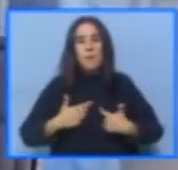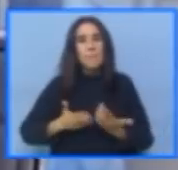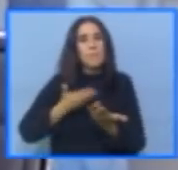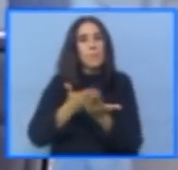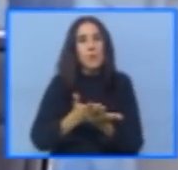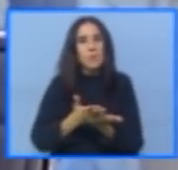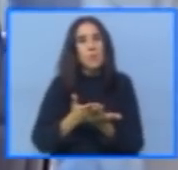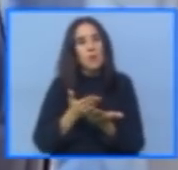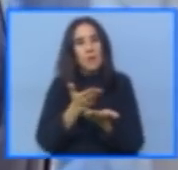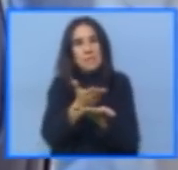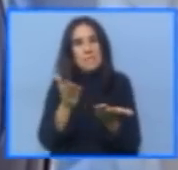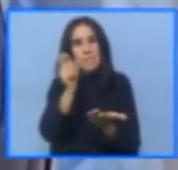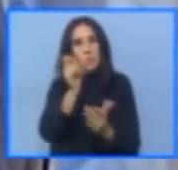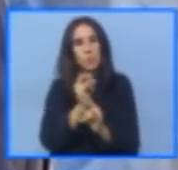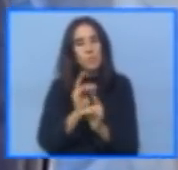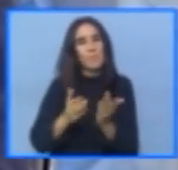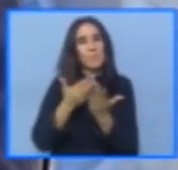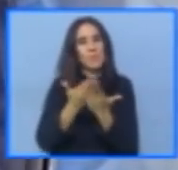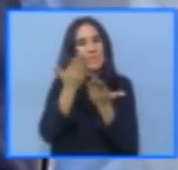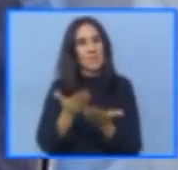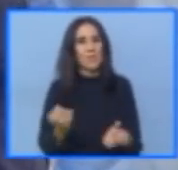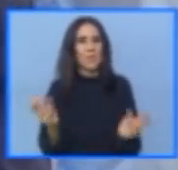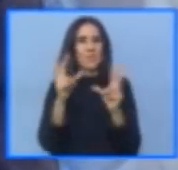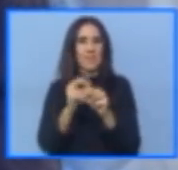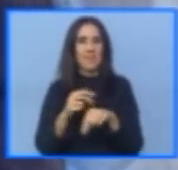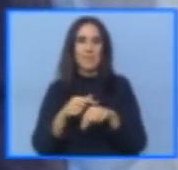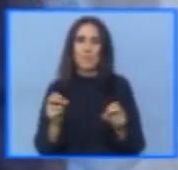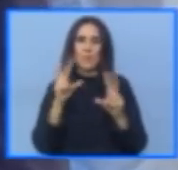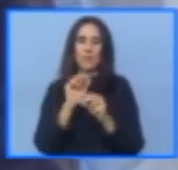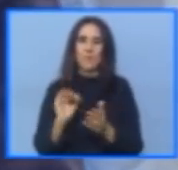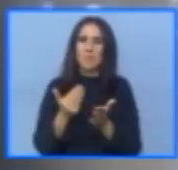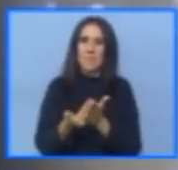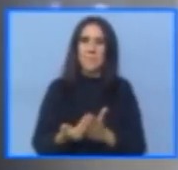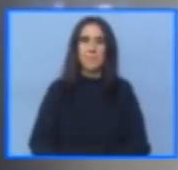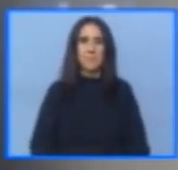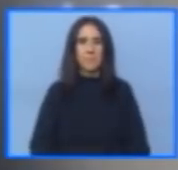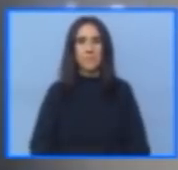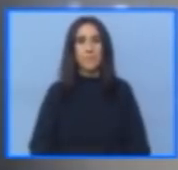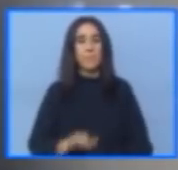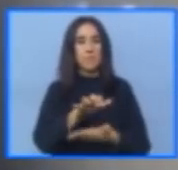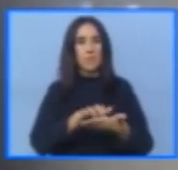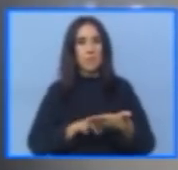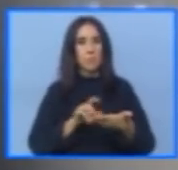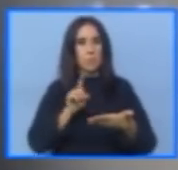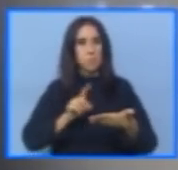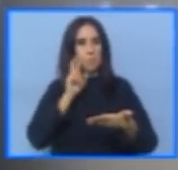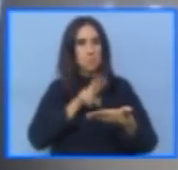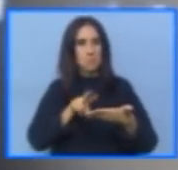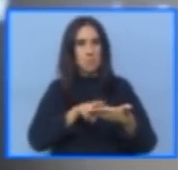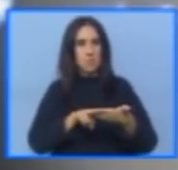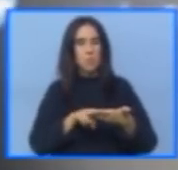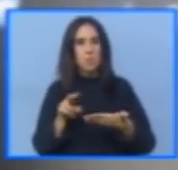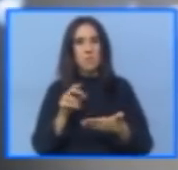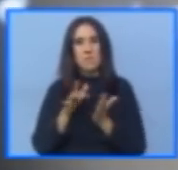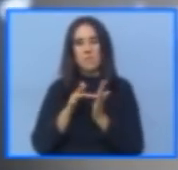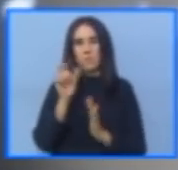elas propõem um outro, que traz novidade, que provoca um tempo novo. Vamos à análise ao texto da primeira leitura, do livro de